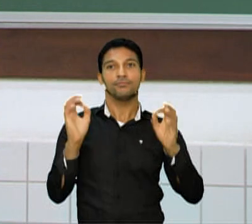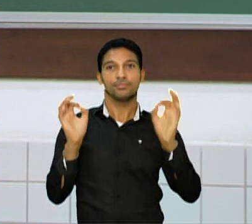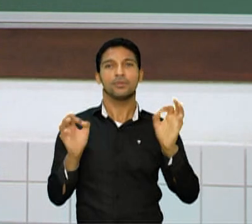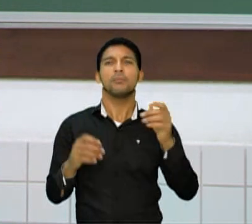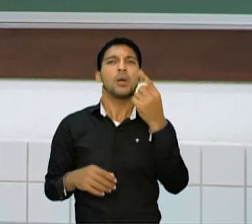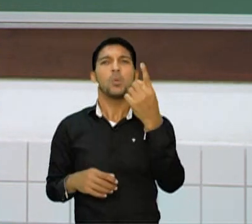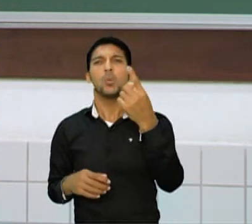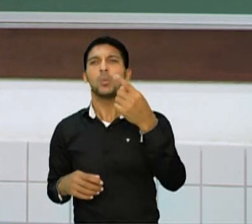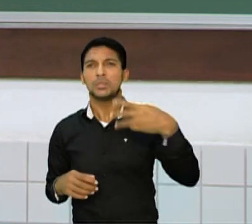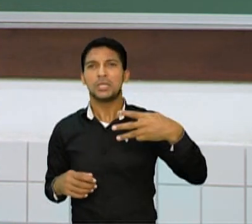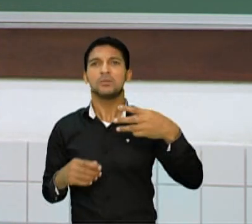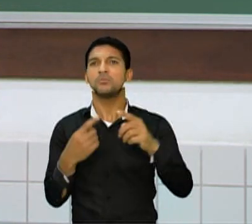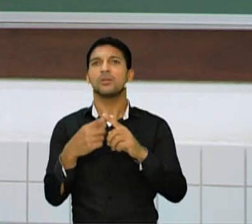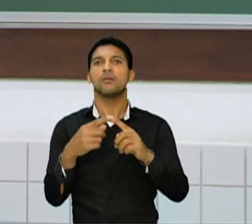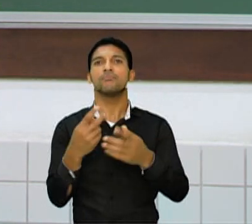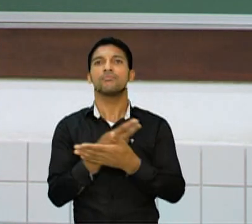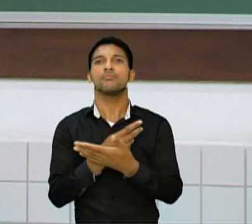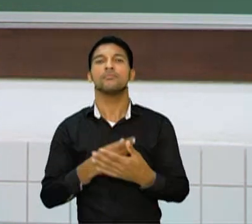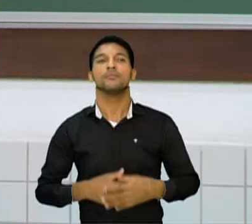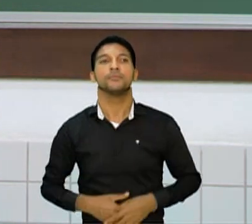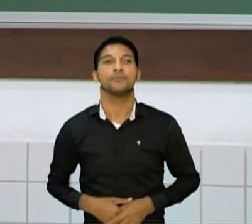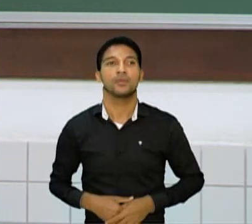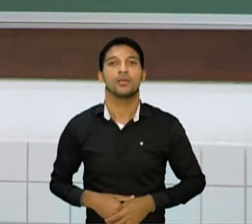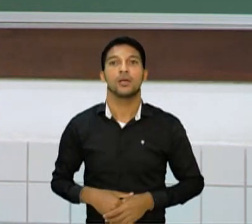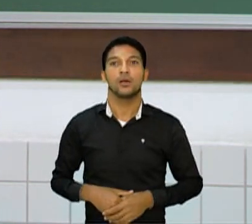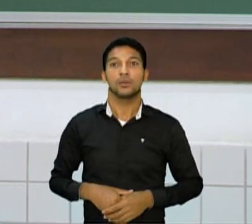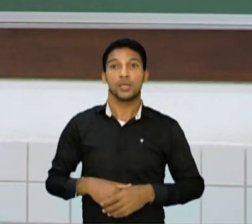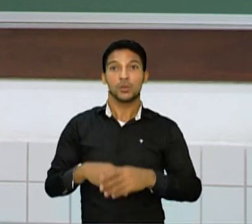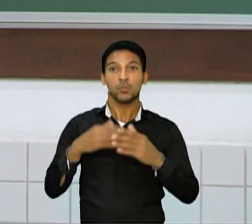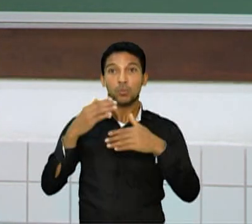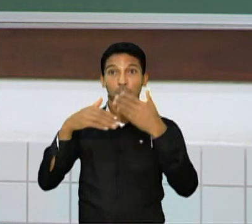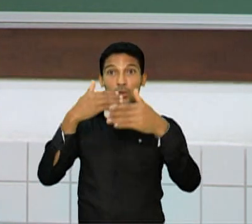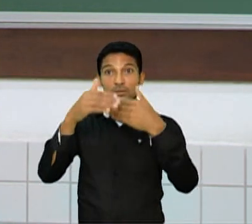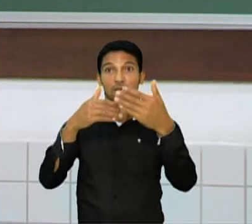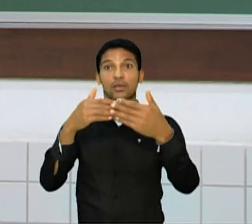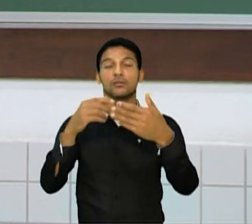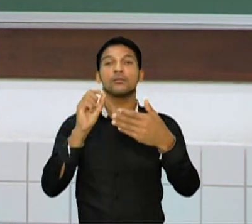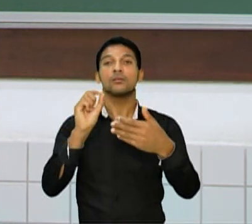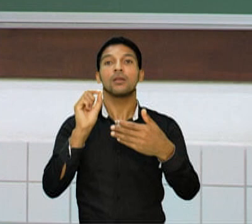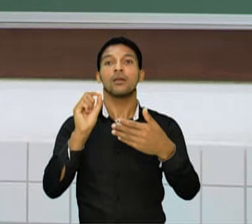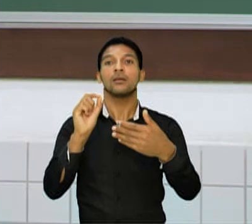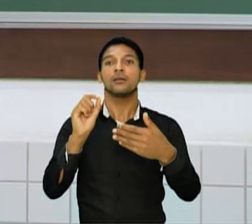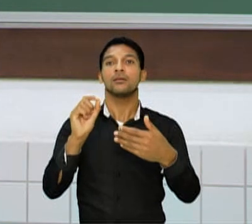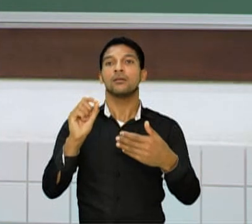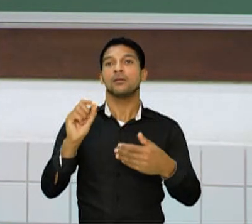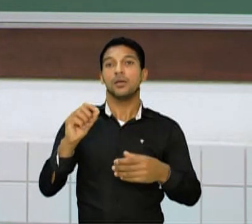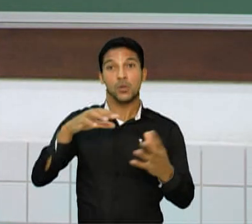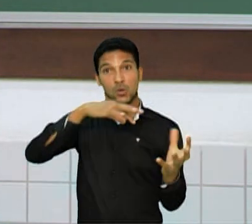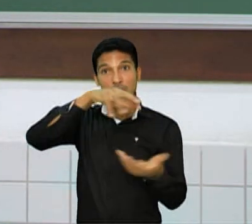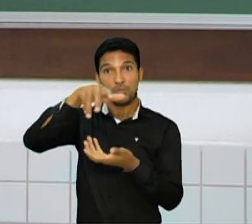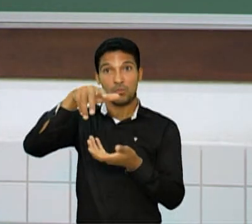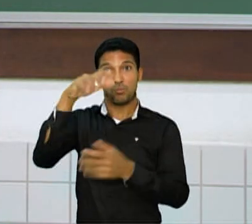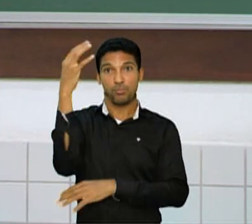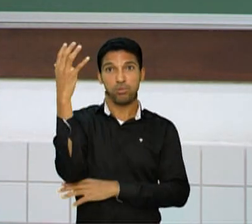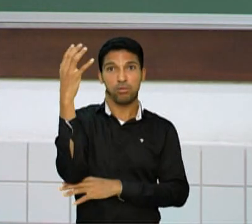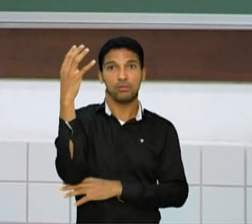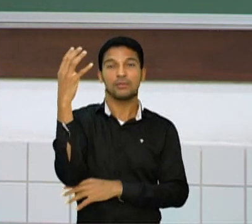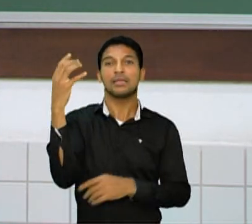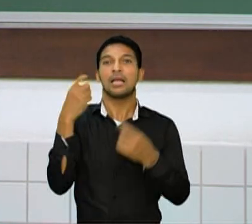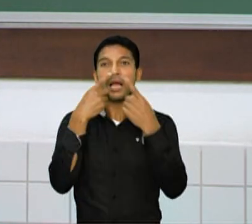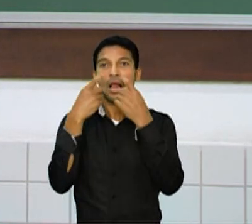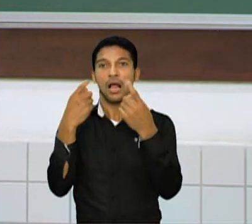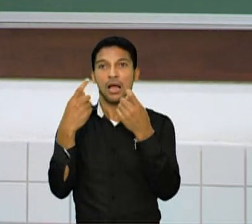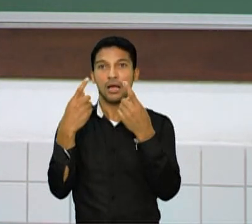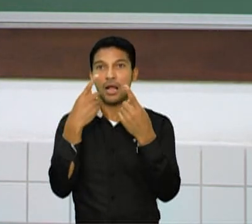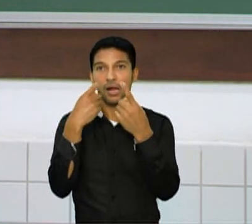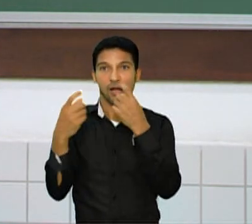estão corretas. Fala como um processo de despoluição do ambiente são utilizados para evitar a geração de resíduos primários.